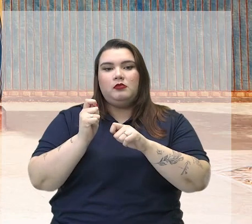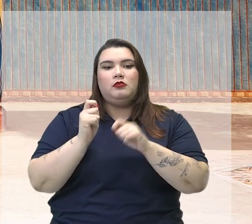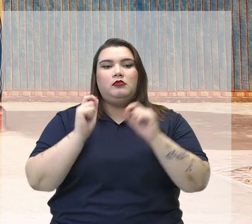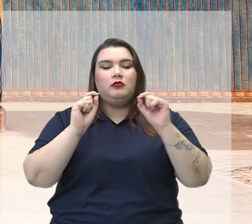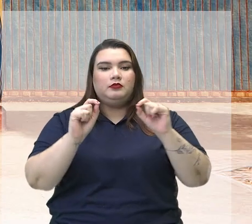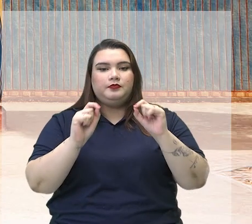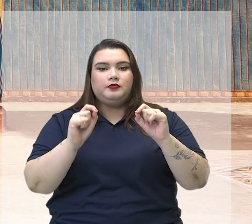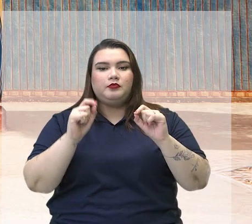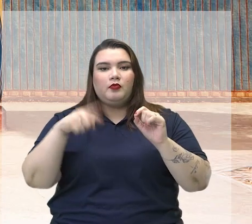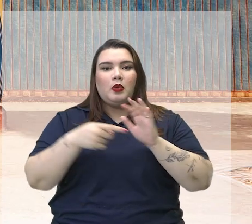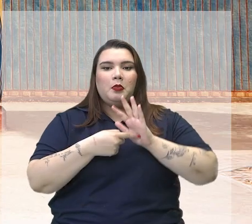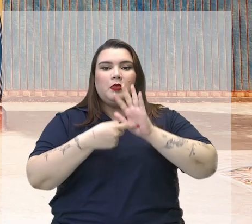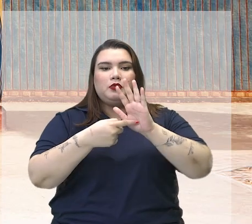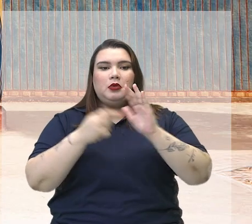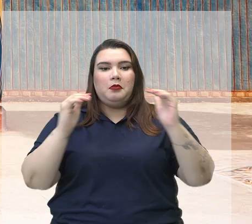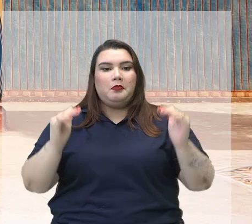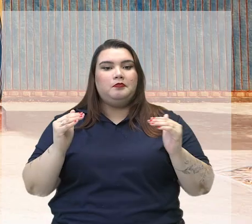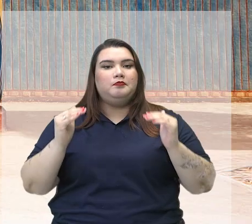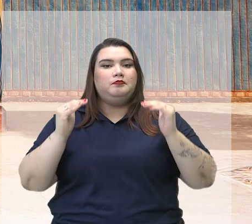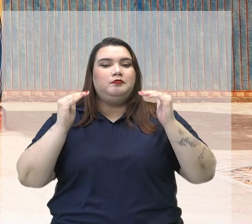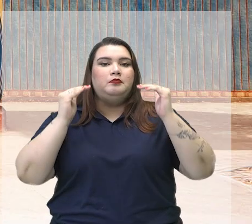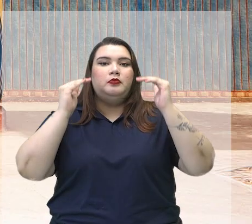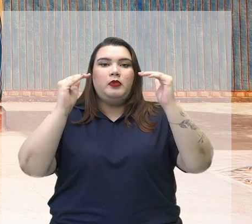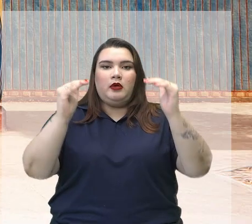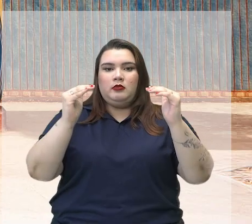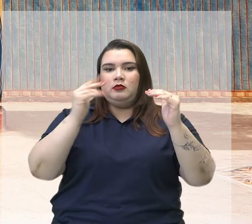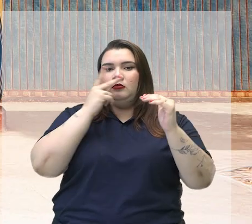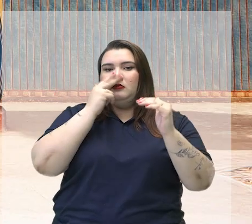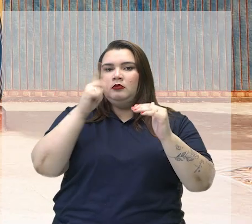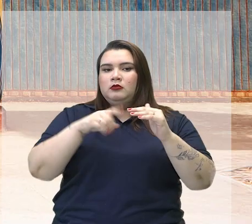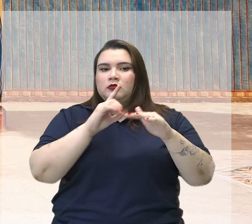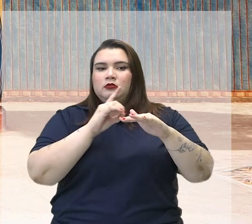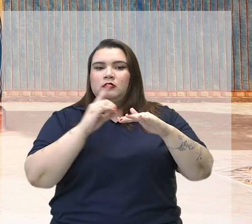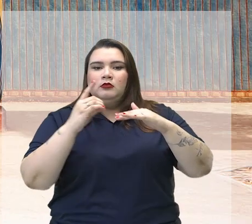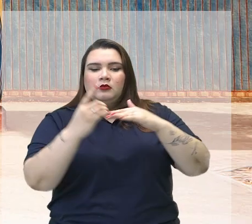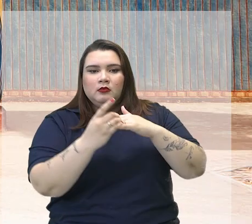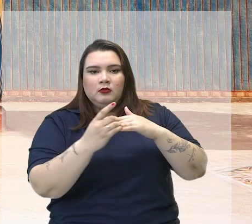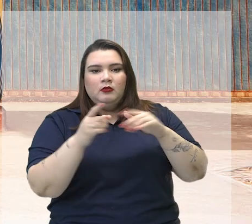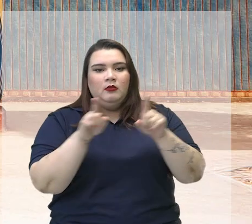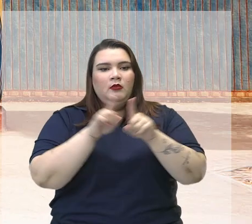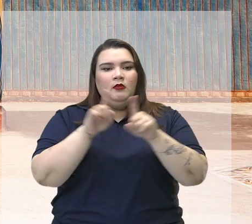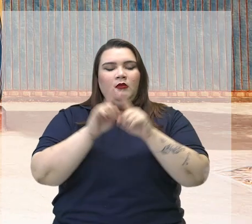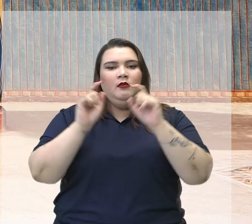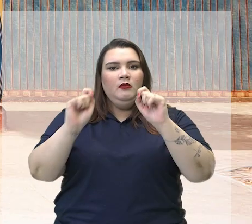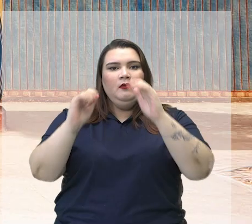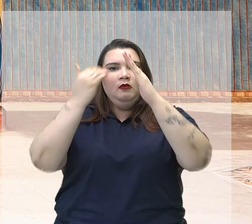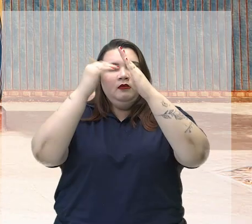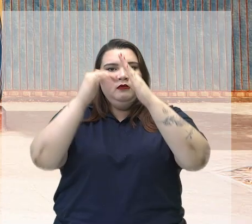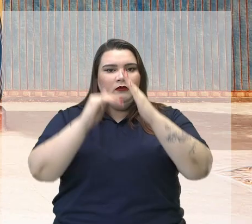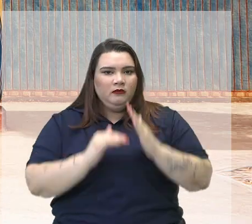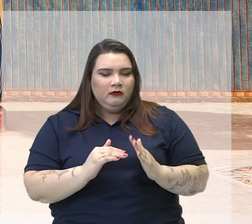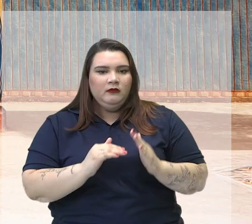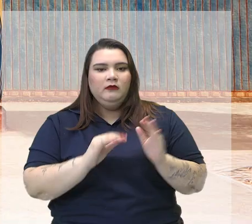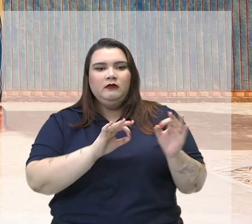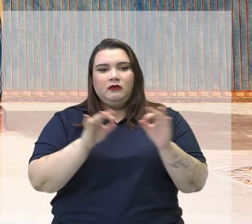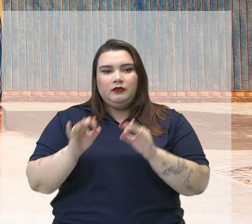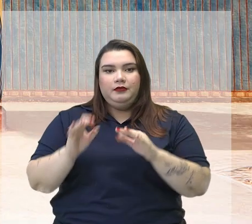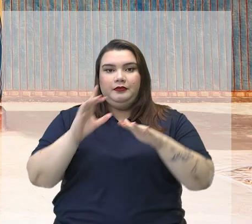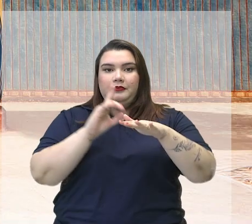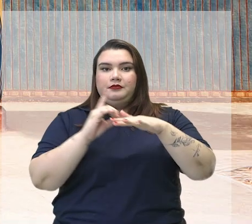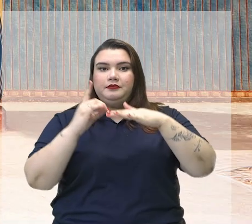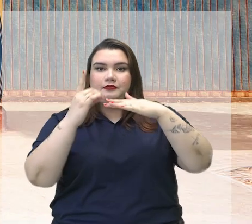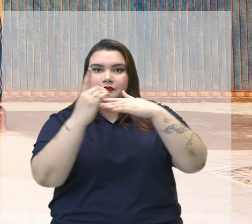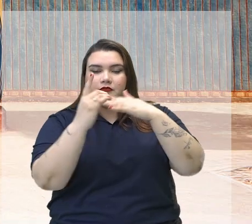de superioridade, como se fossem deuses. E também tinha a lei hierárquica, ou seja, os deuses,